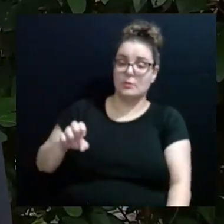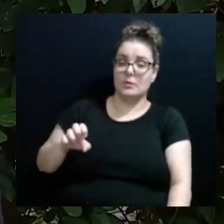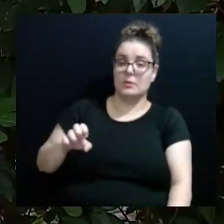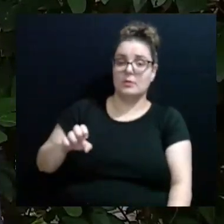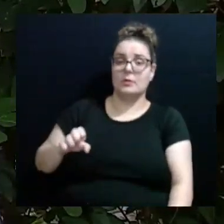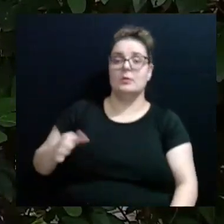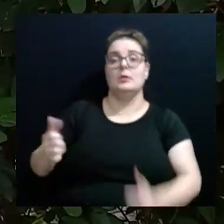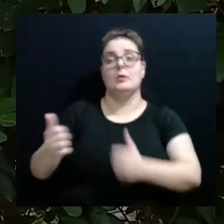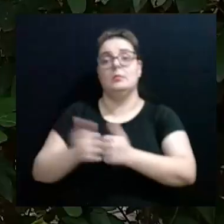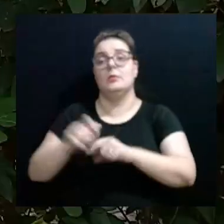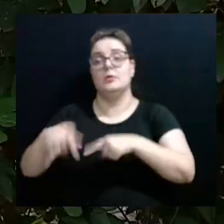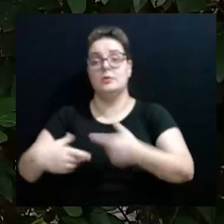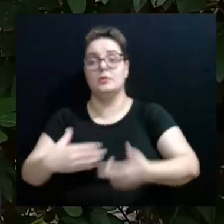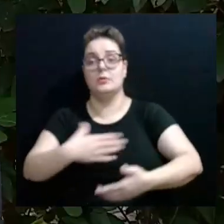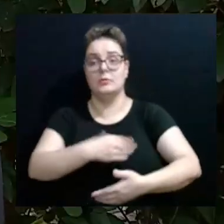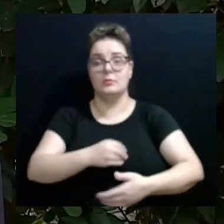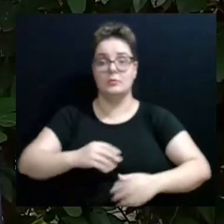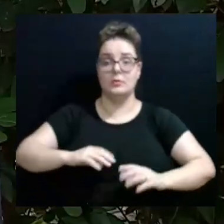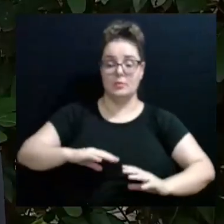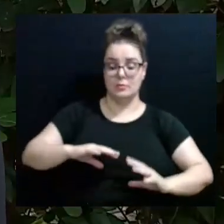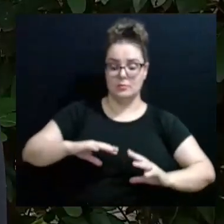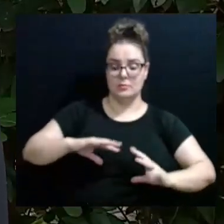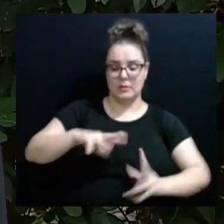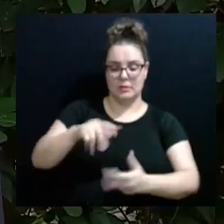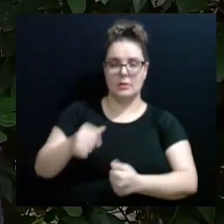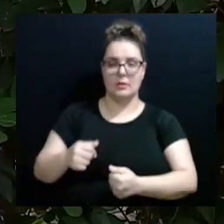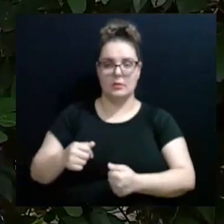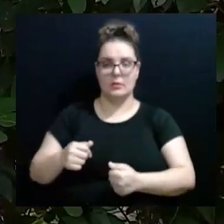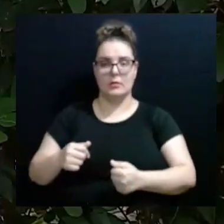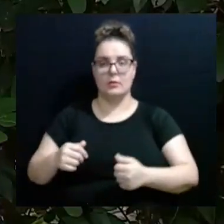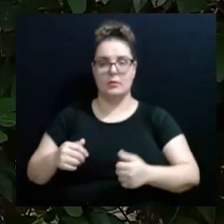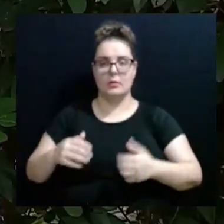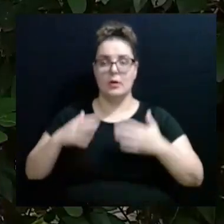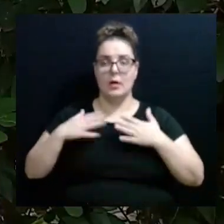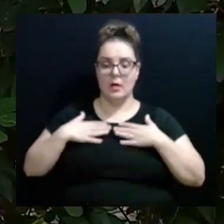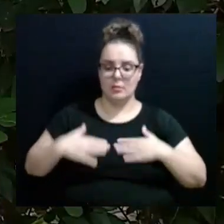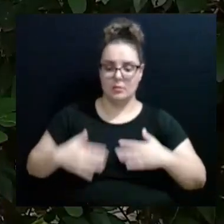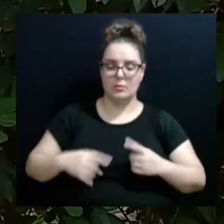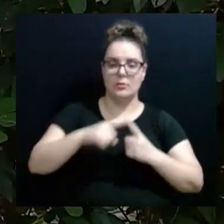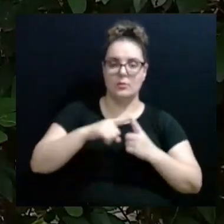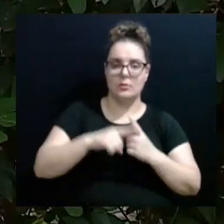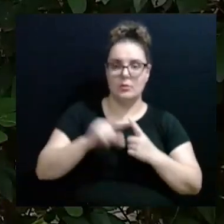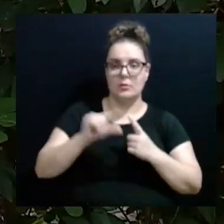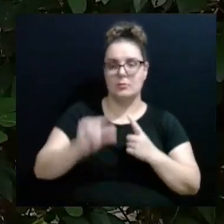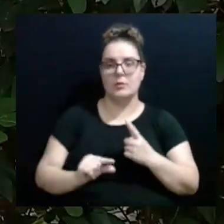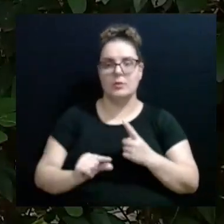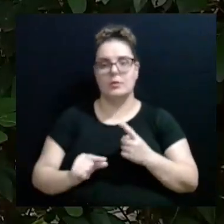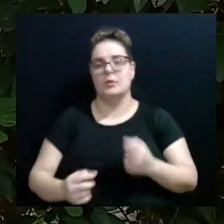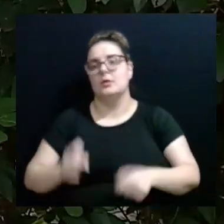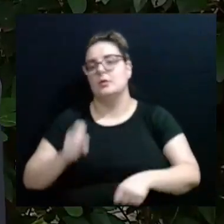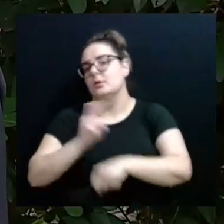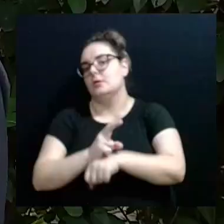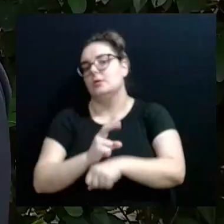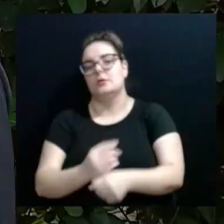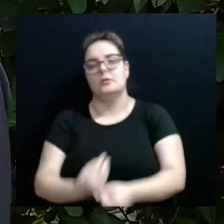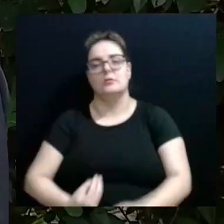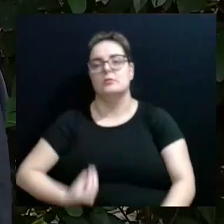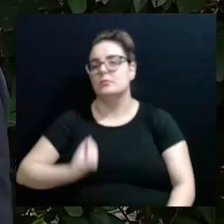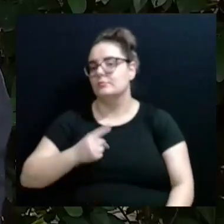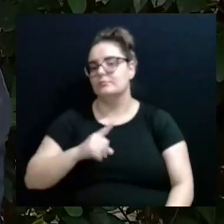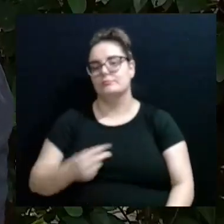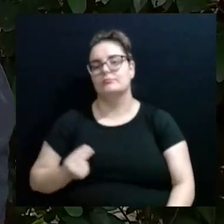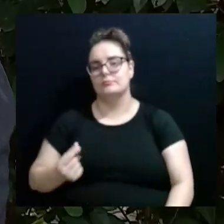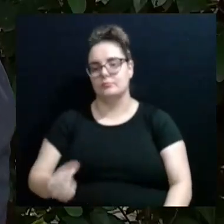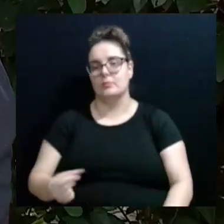terrestres, a temperatura corporal deles é bem mais baixa. Então o vírus da raiva não sobrevive por muito tempo. Ele pode até